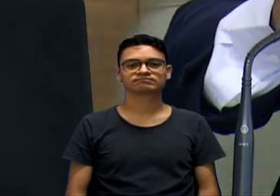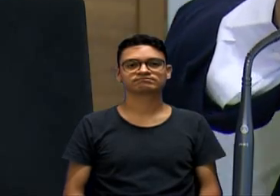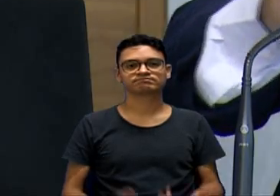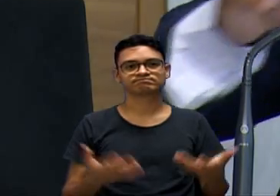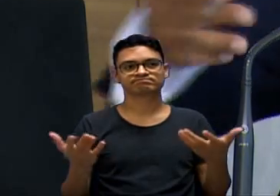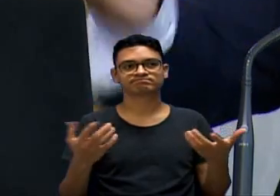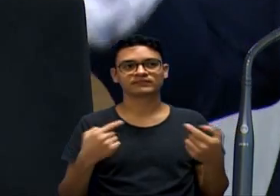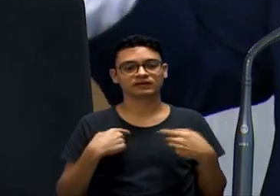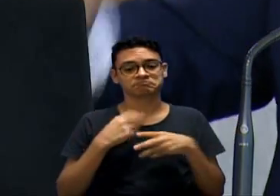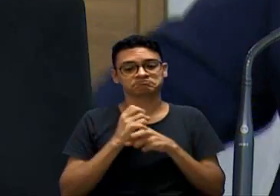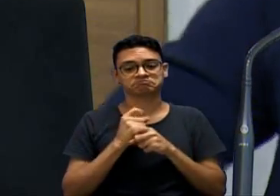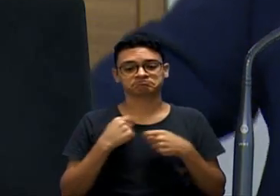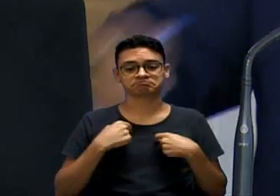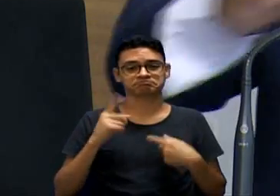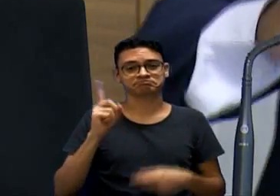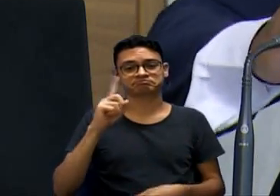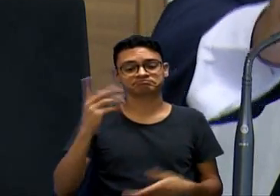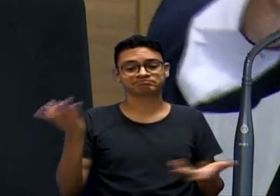Não é minhas contas, né? Então...